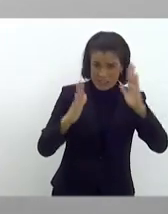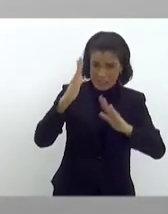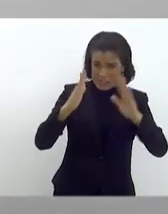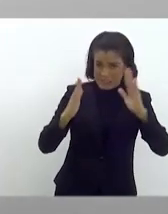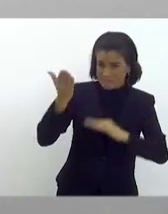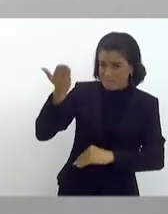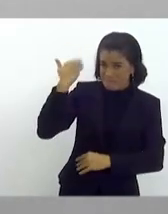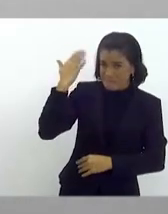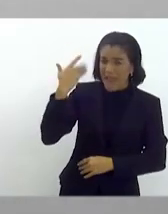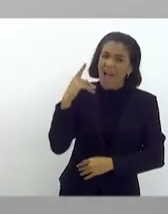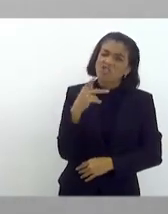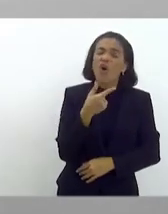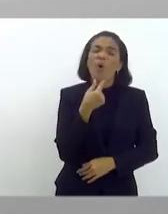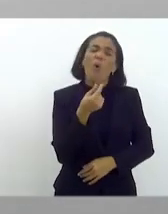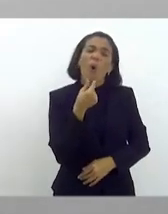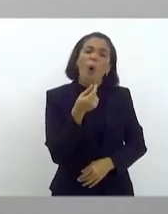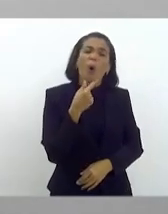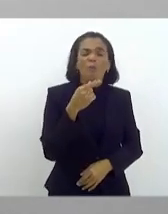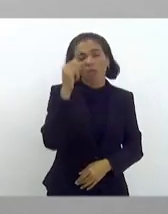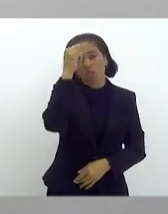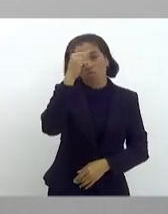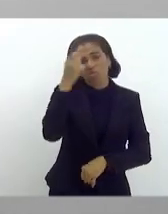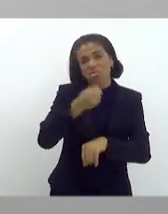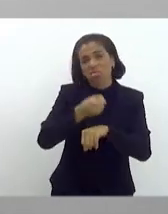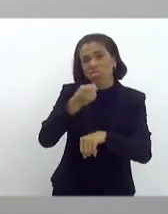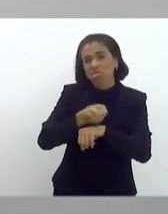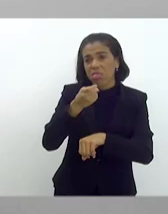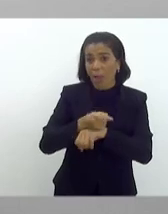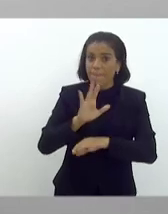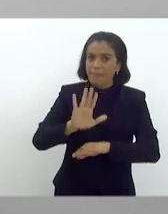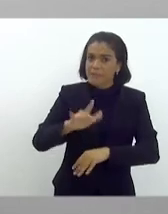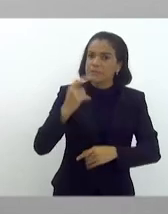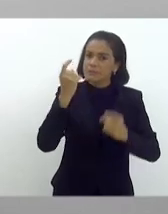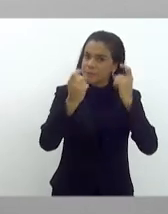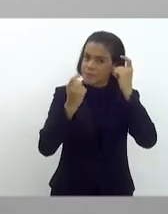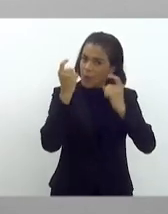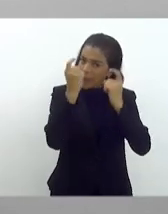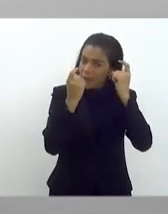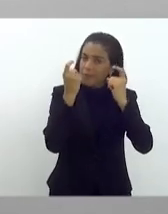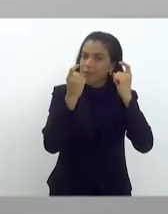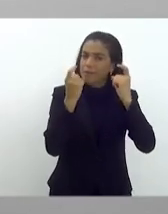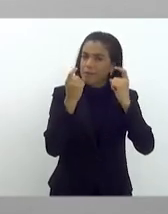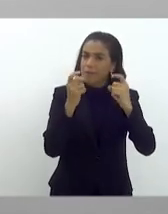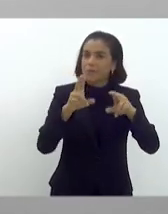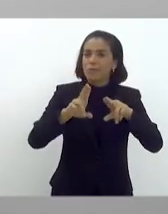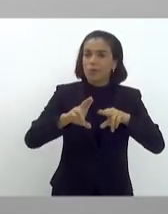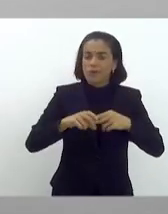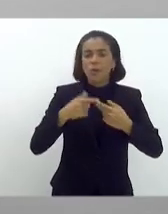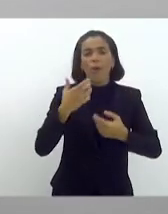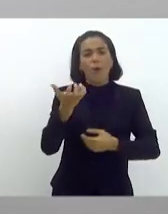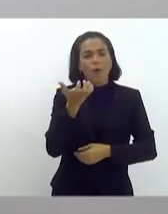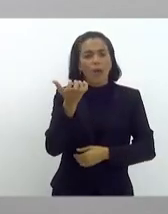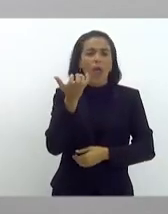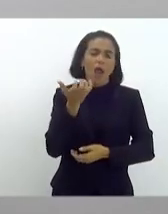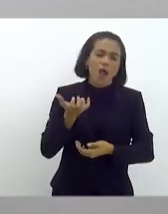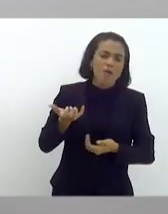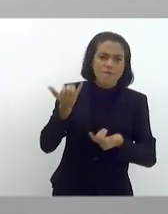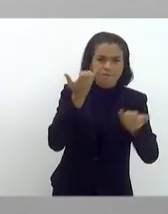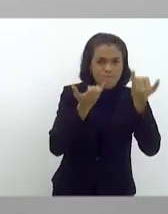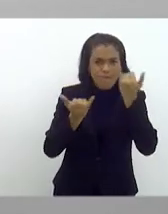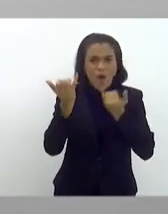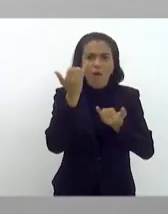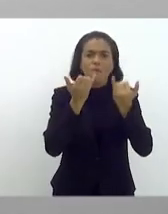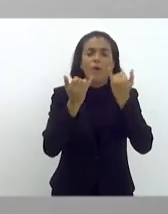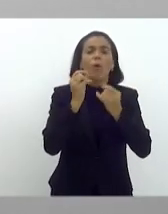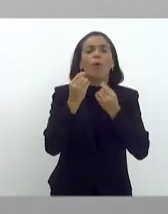a gente falar é só um cara aí bobo mas muito me preocupo Então eu queria muito ter esses dados desde denúncias falsas o